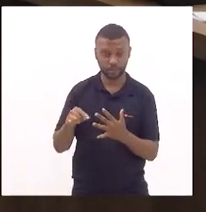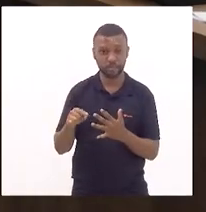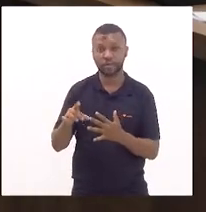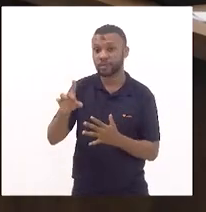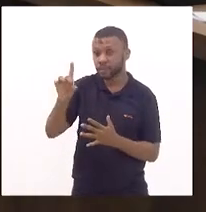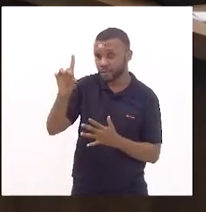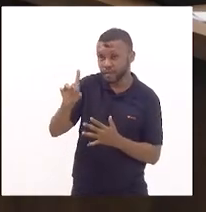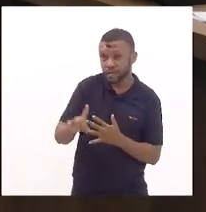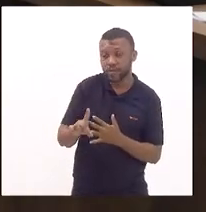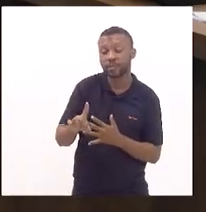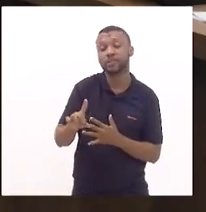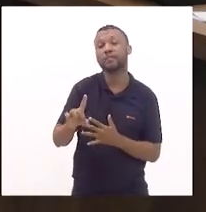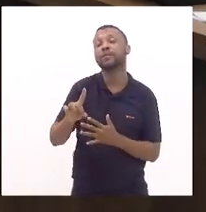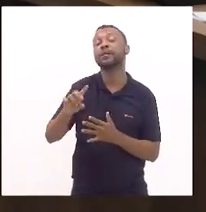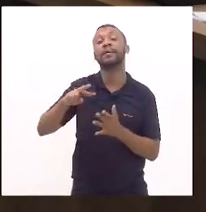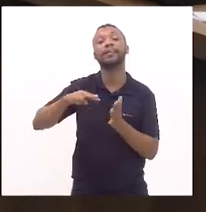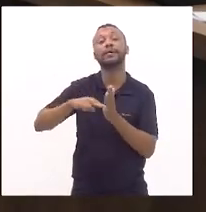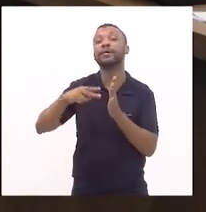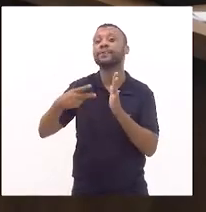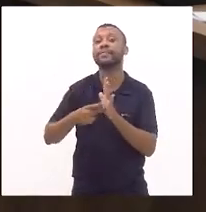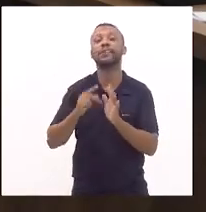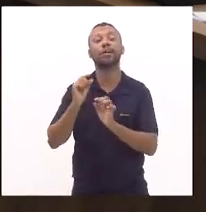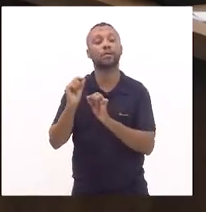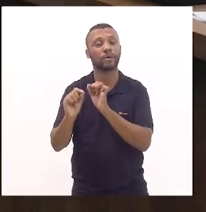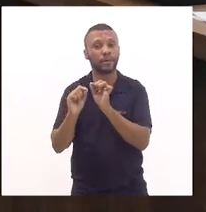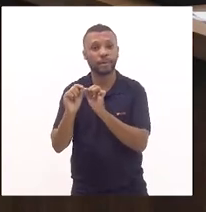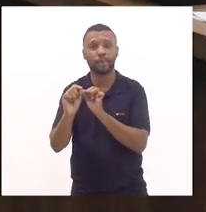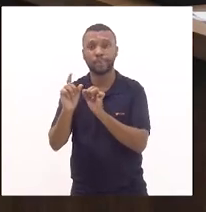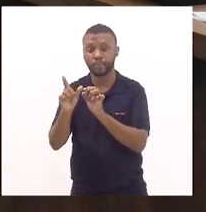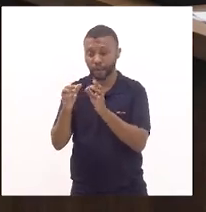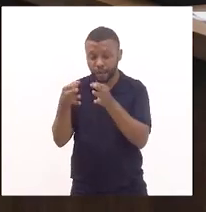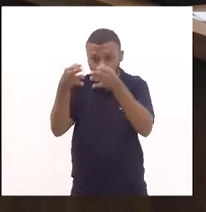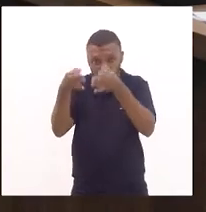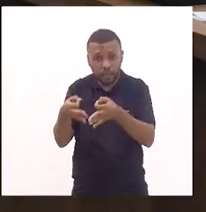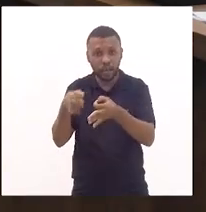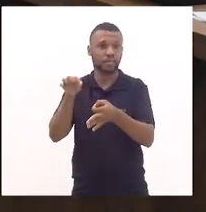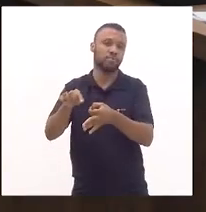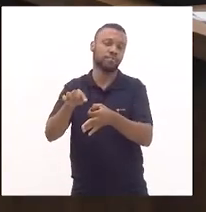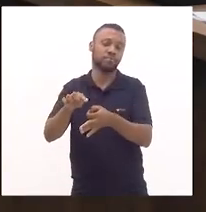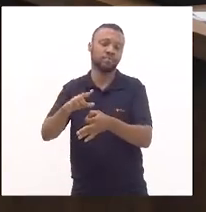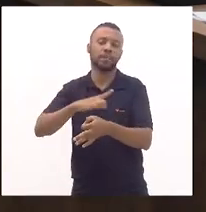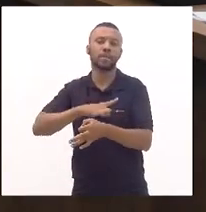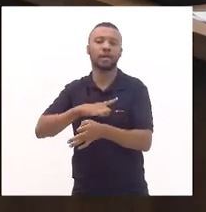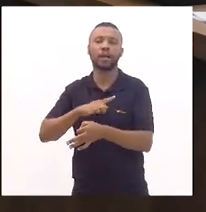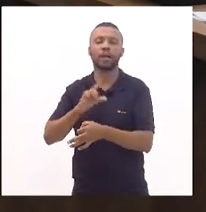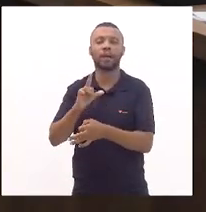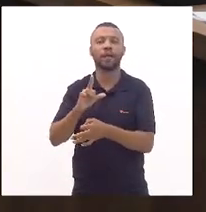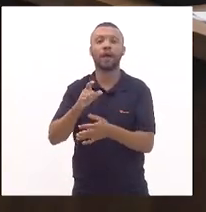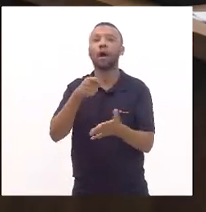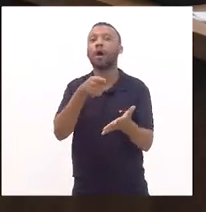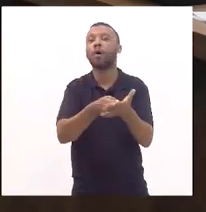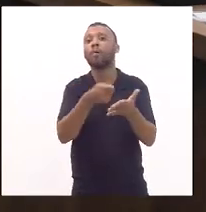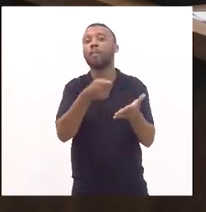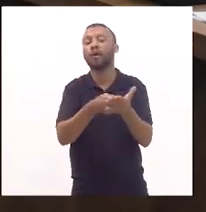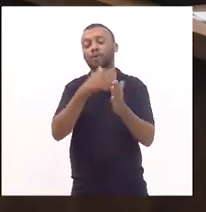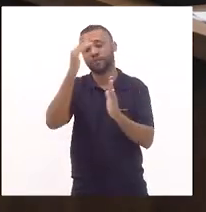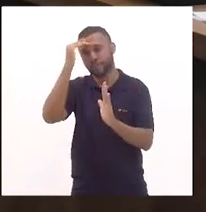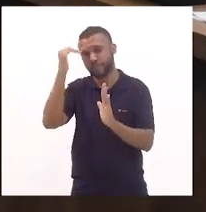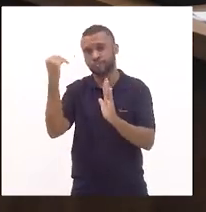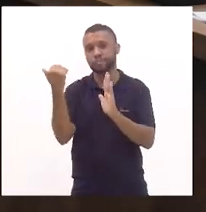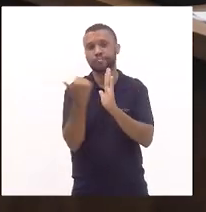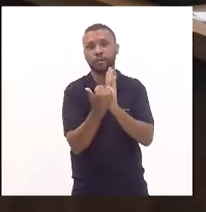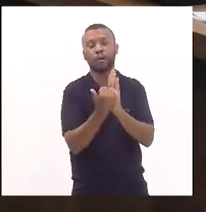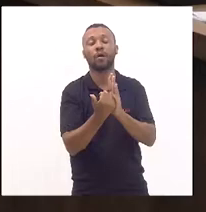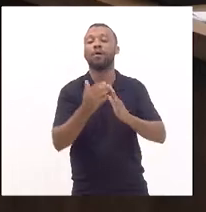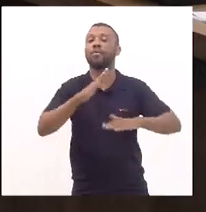direitos que significa, para existir de fato, haja dever cumprido da parte